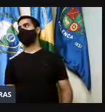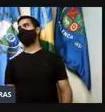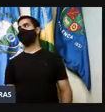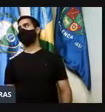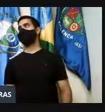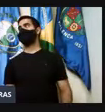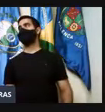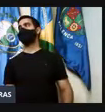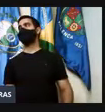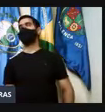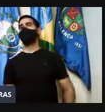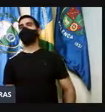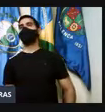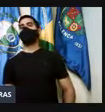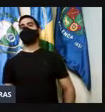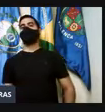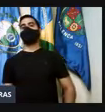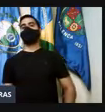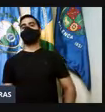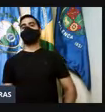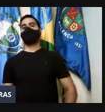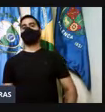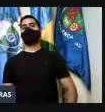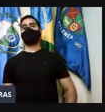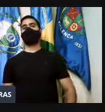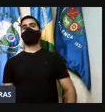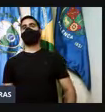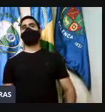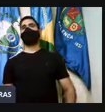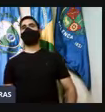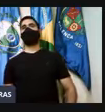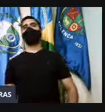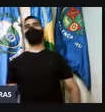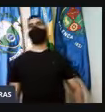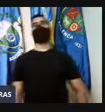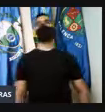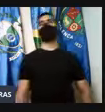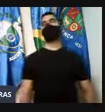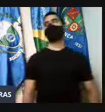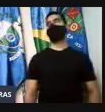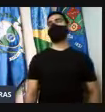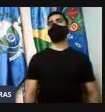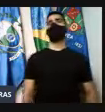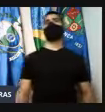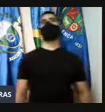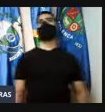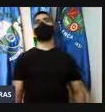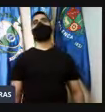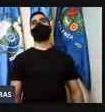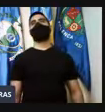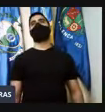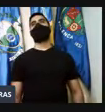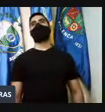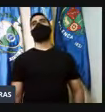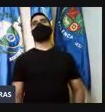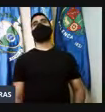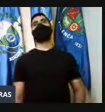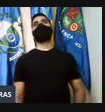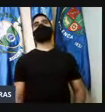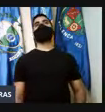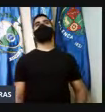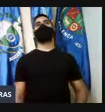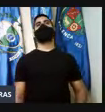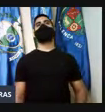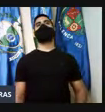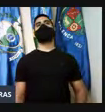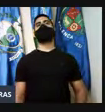Pedro Paulo Magalhães Graça. Não, Paulo Celso Alves Piano. Pedro Paulo Magalhães Graça.